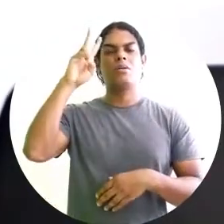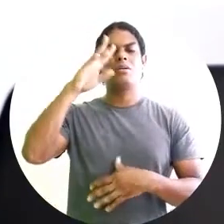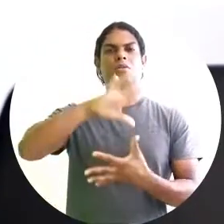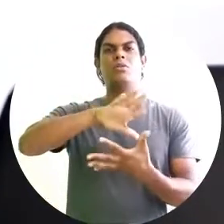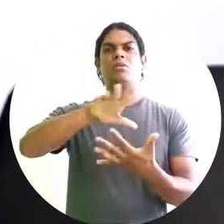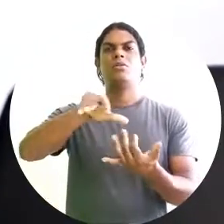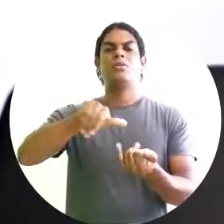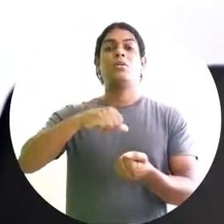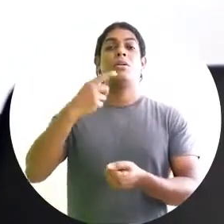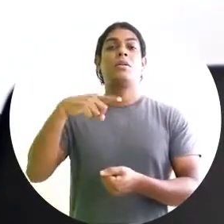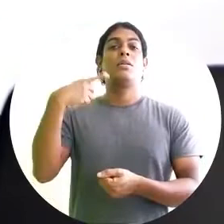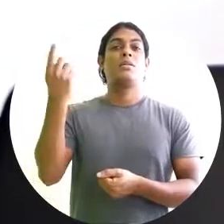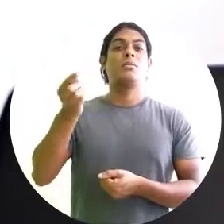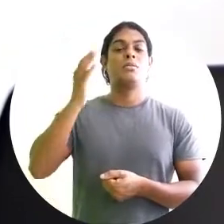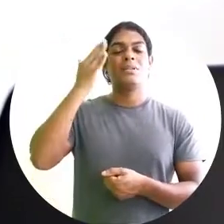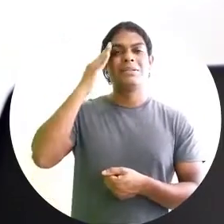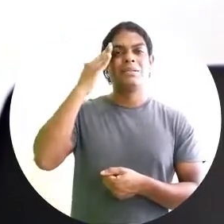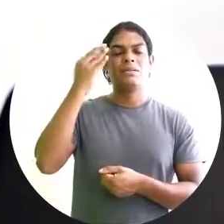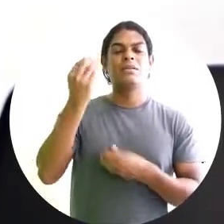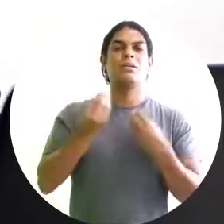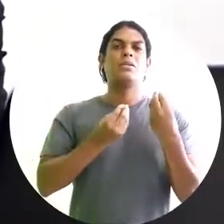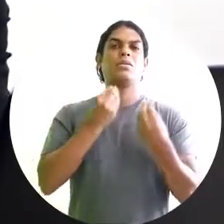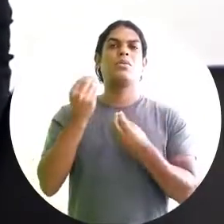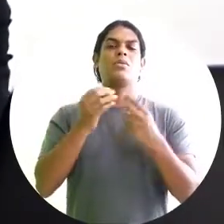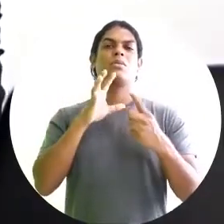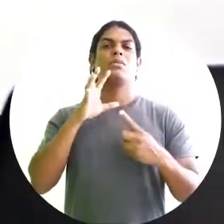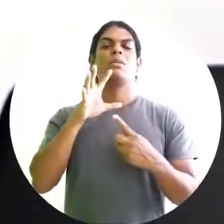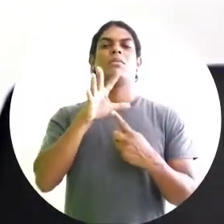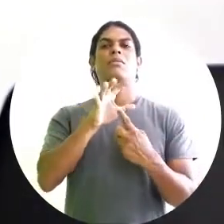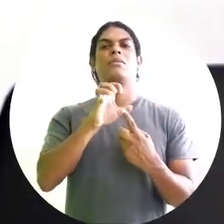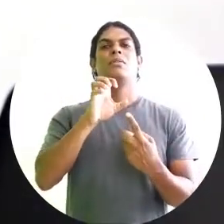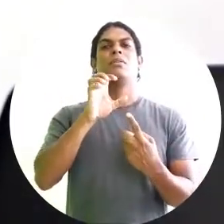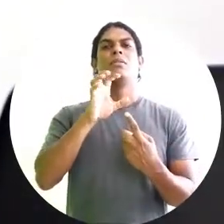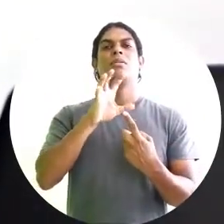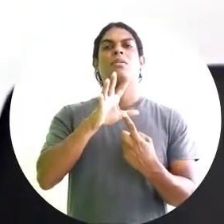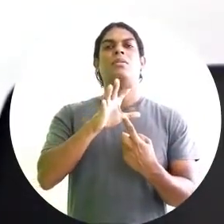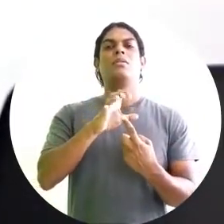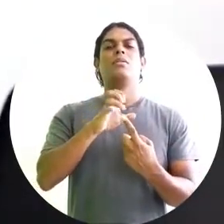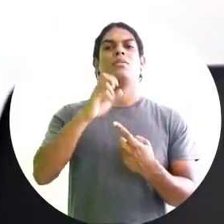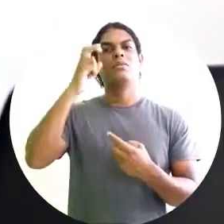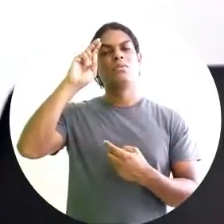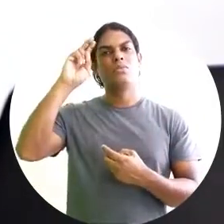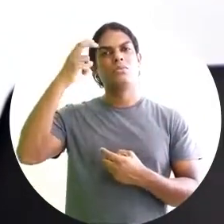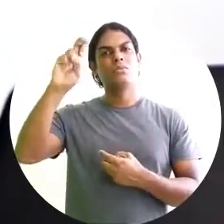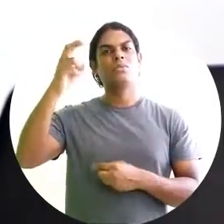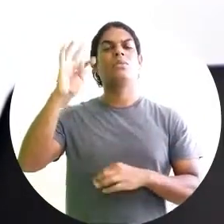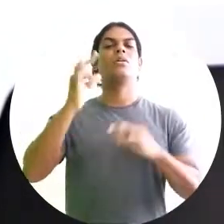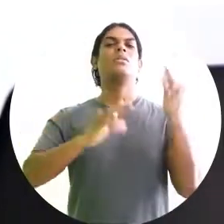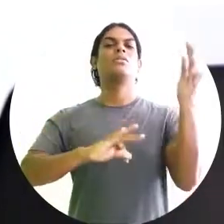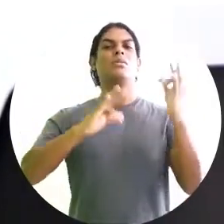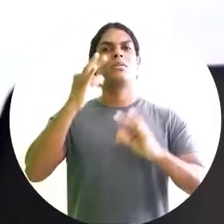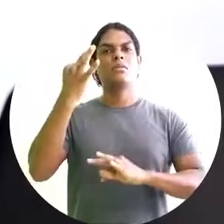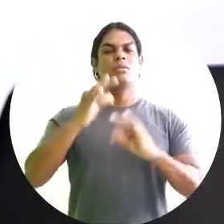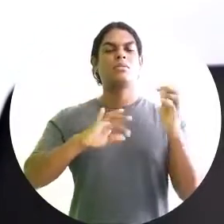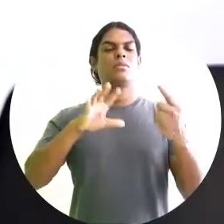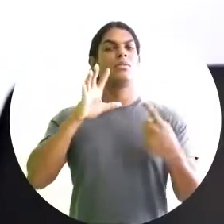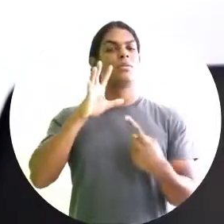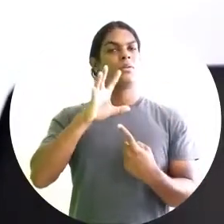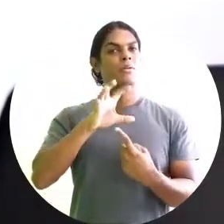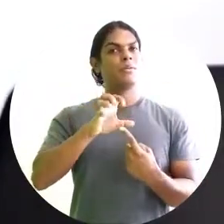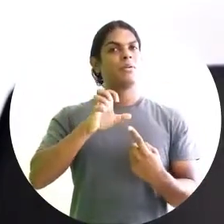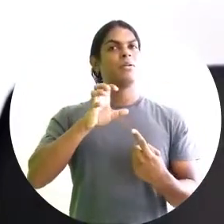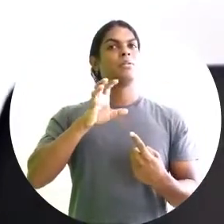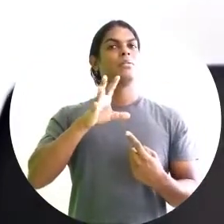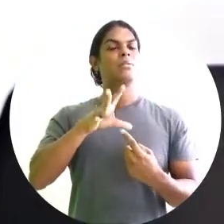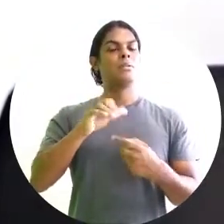e depois nós vamos passar a entender como esses fatores, os diversos fatores culturais, tecnológicos,